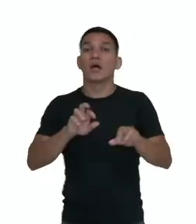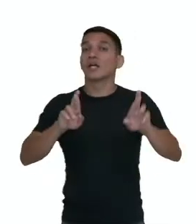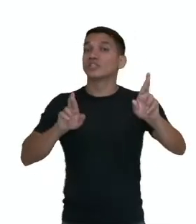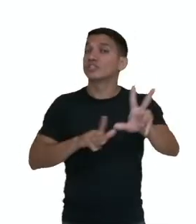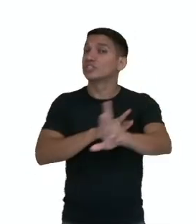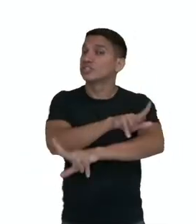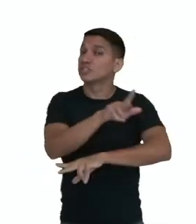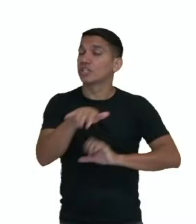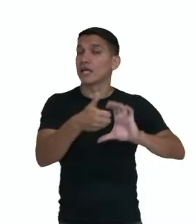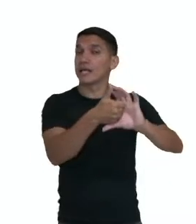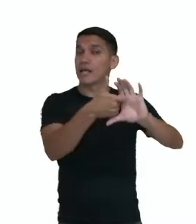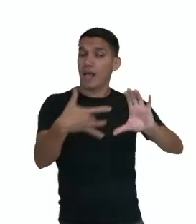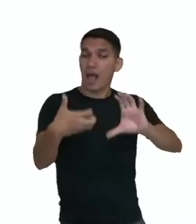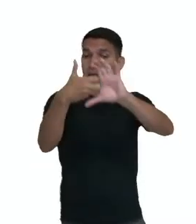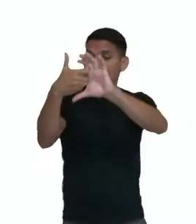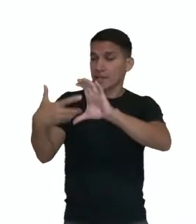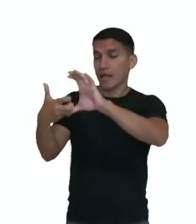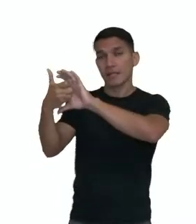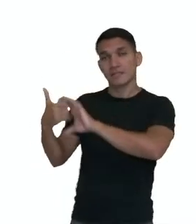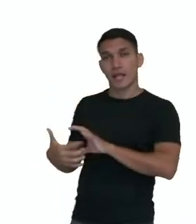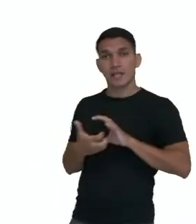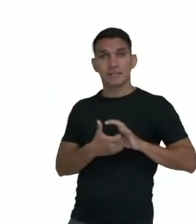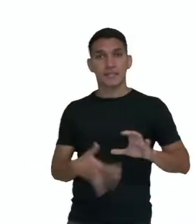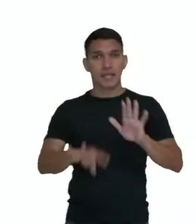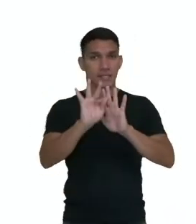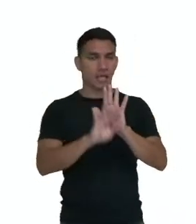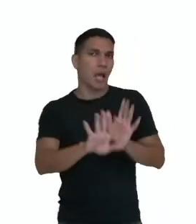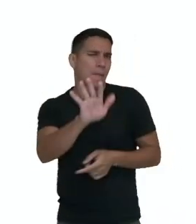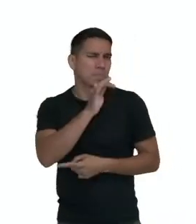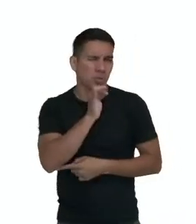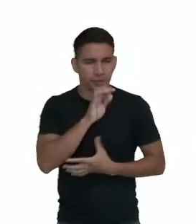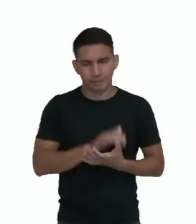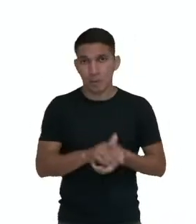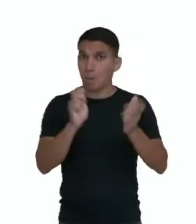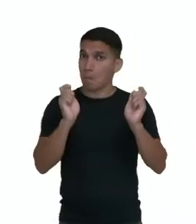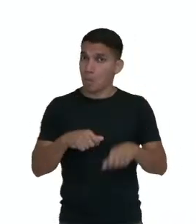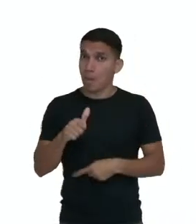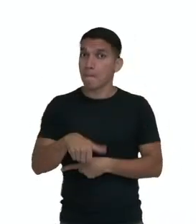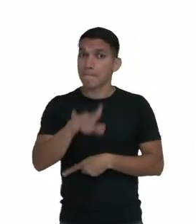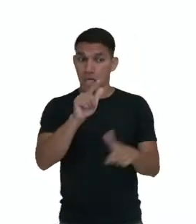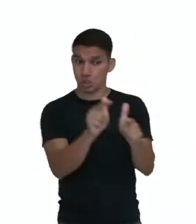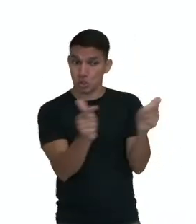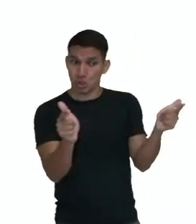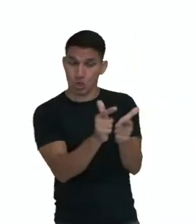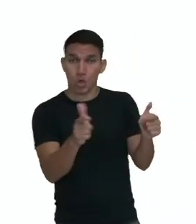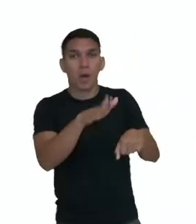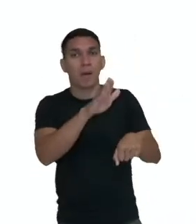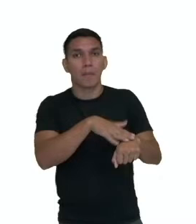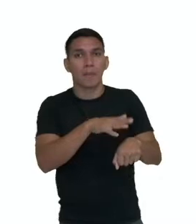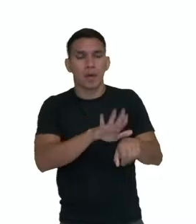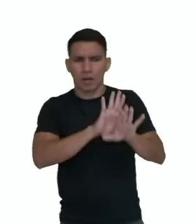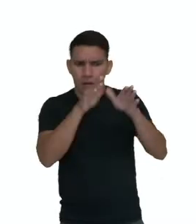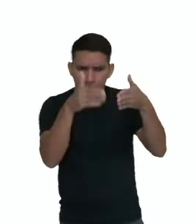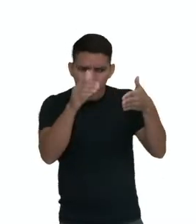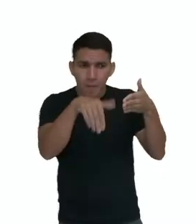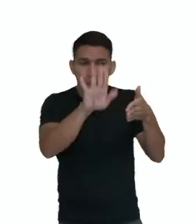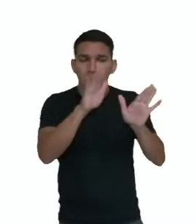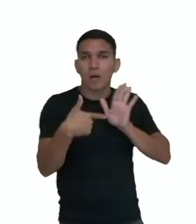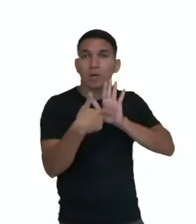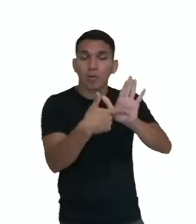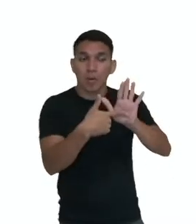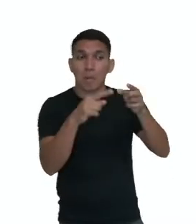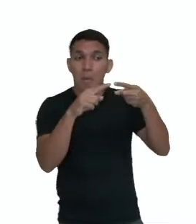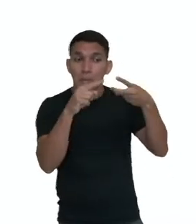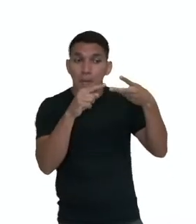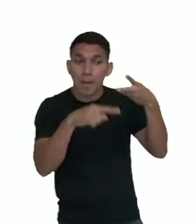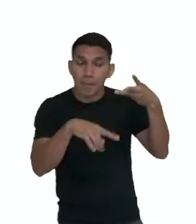diferentes características textuais. Por exemplo, pode ser mais jornalística quando se concentra na representação dos